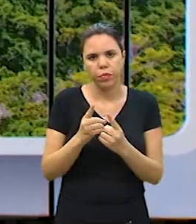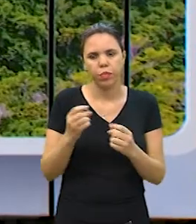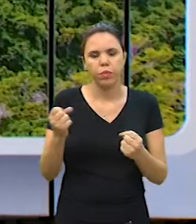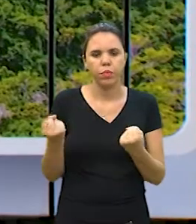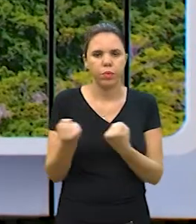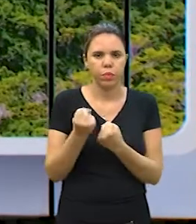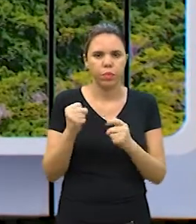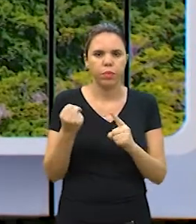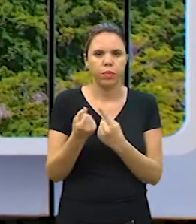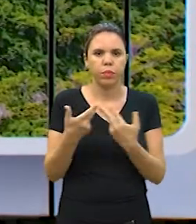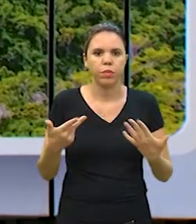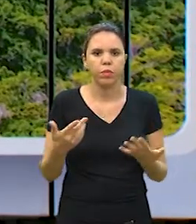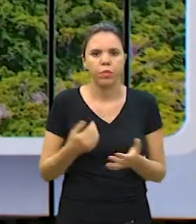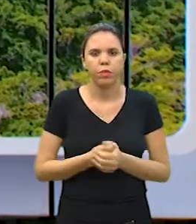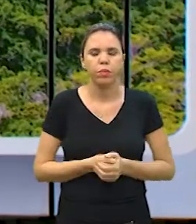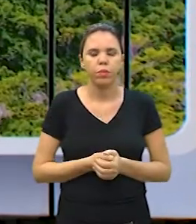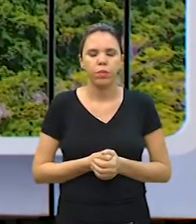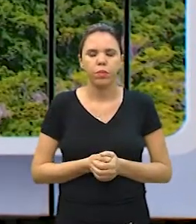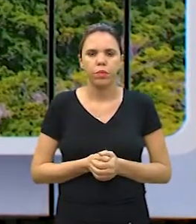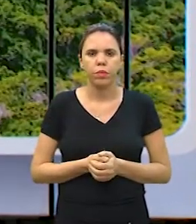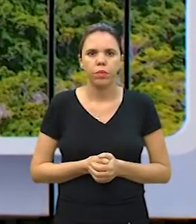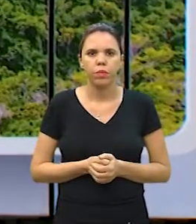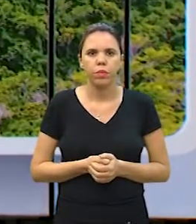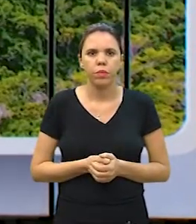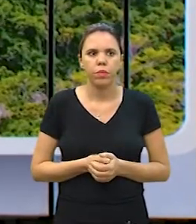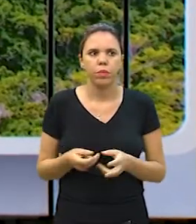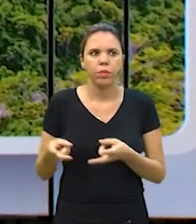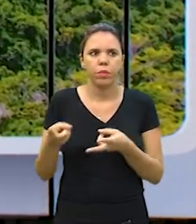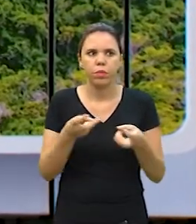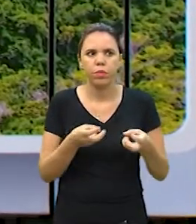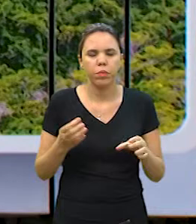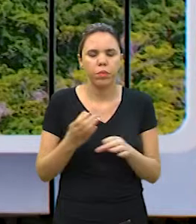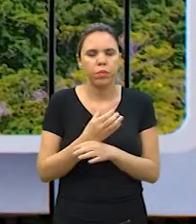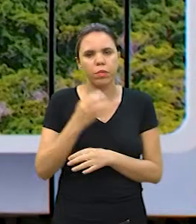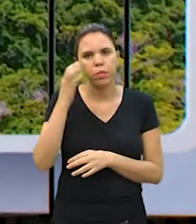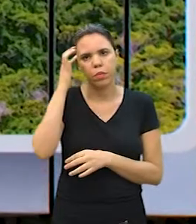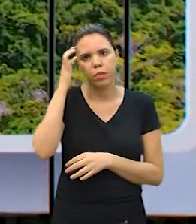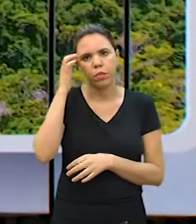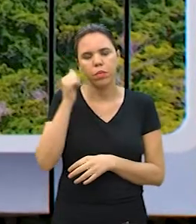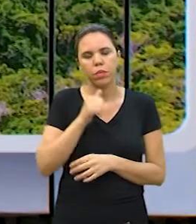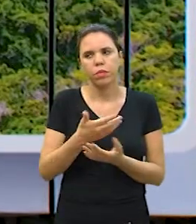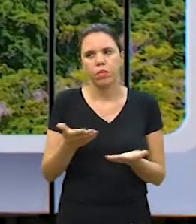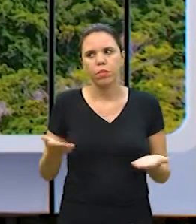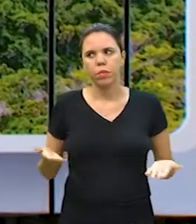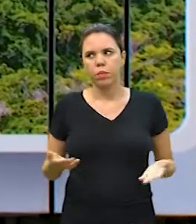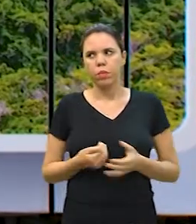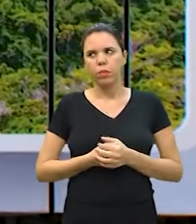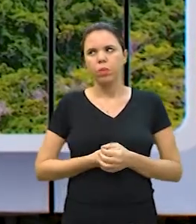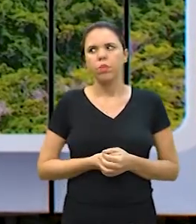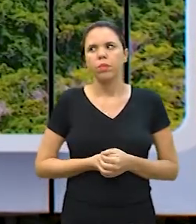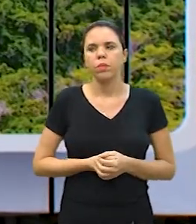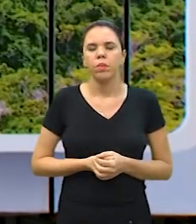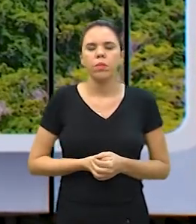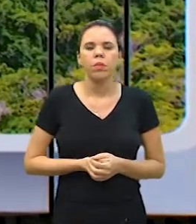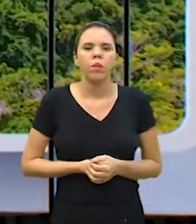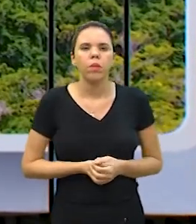suporte em termos de assistência. Então, assim, esse olhar integral para a mulher,